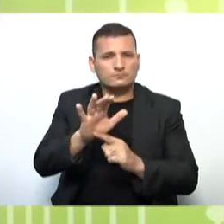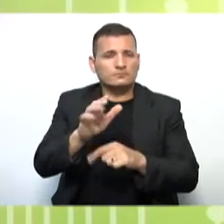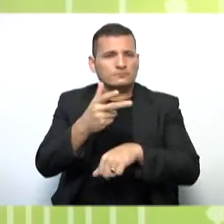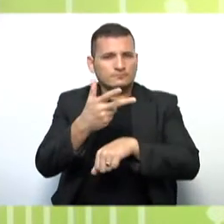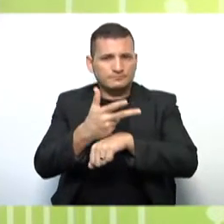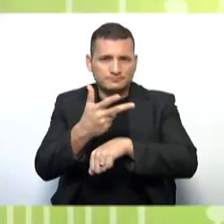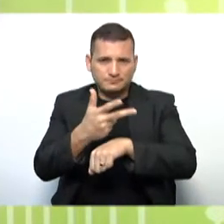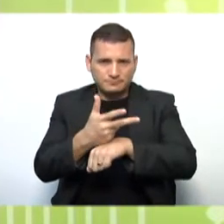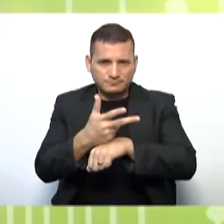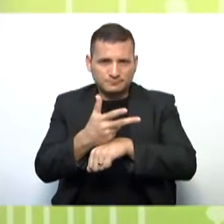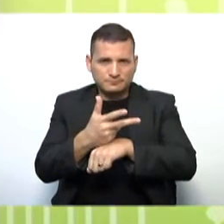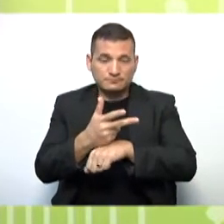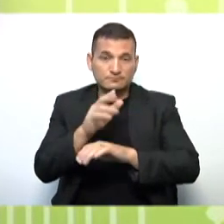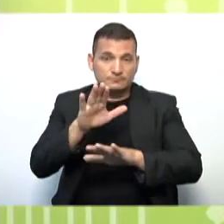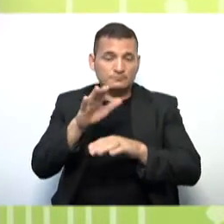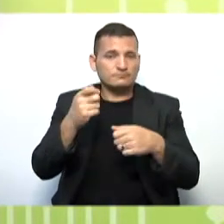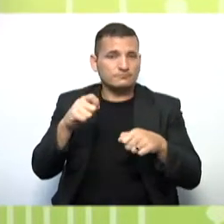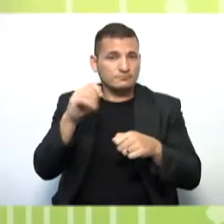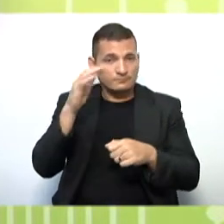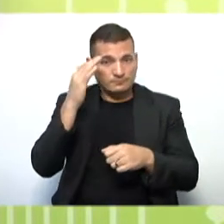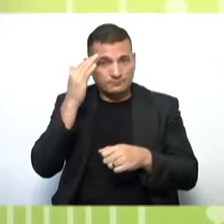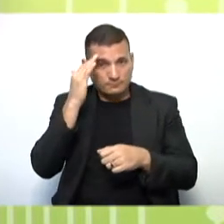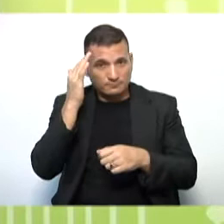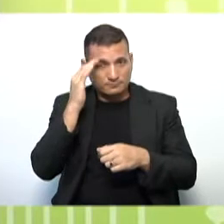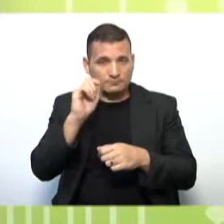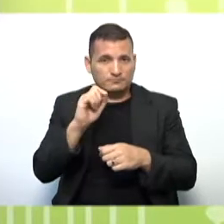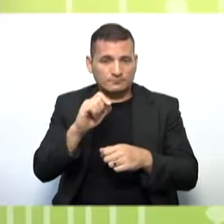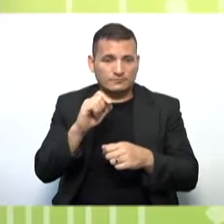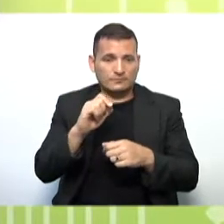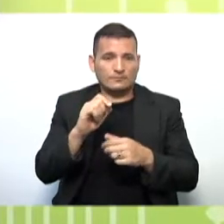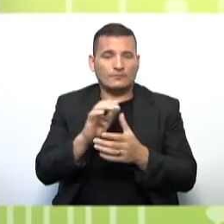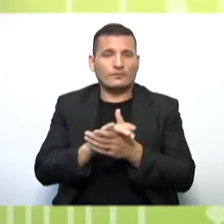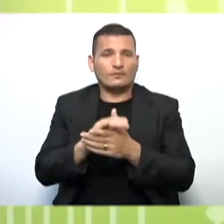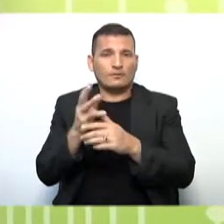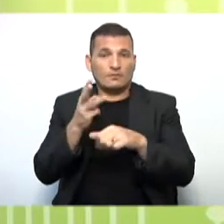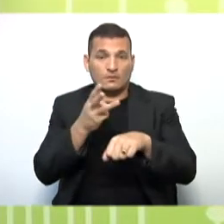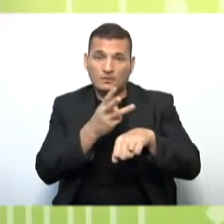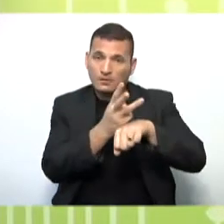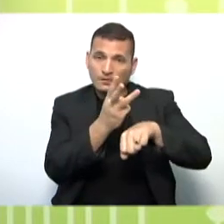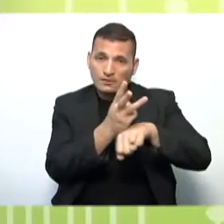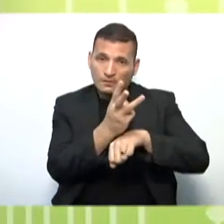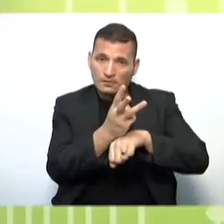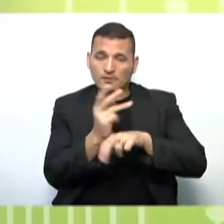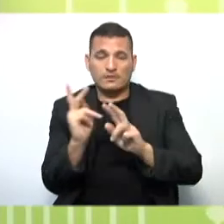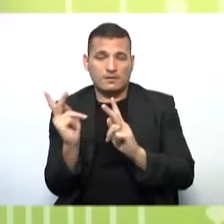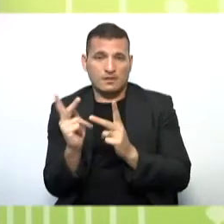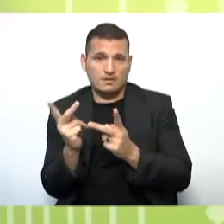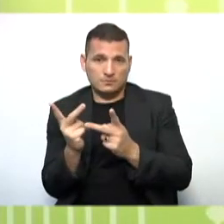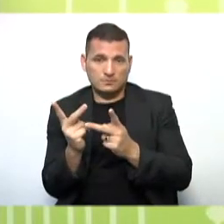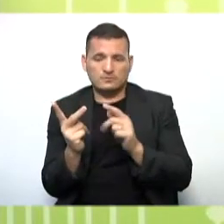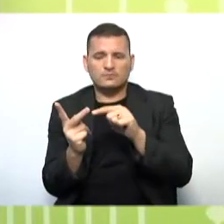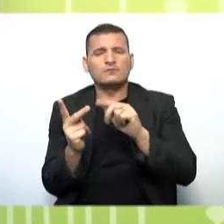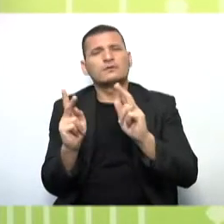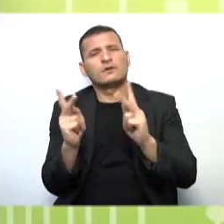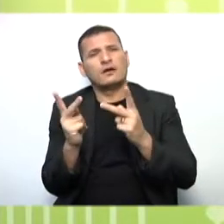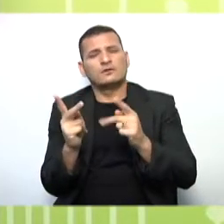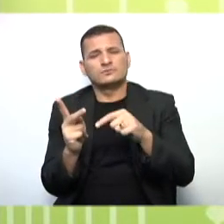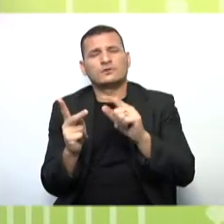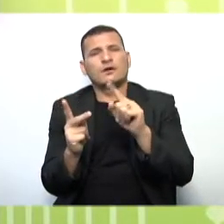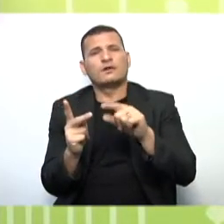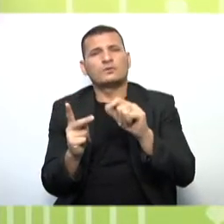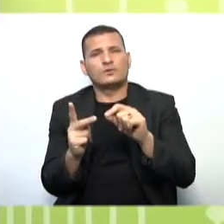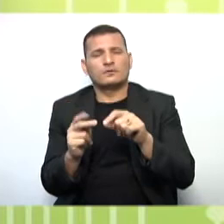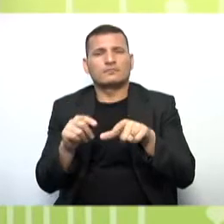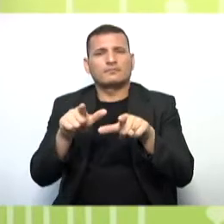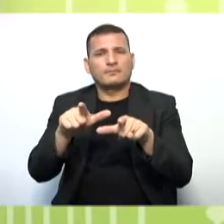vídeo, a gente precisa interagir com o nosso software, que é o WhatsApp, com o nosso hardware. O hardware sendo